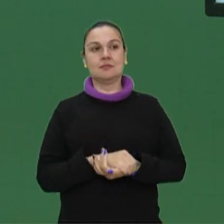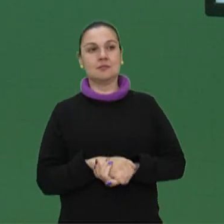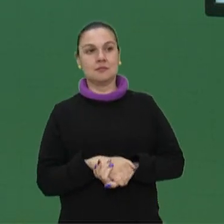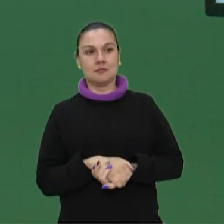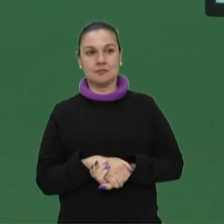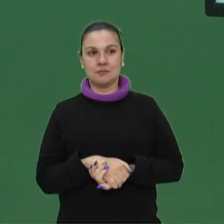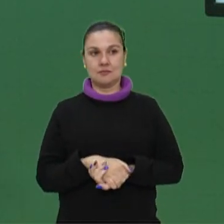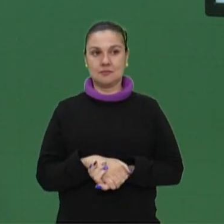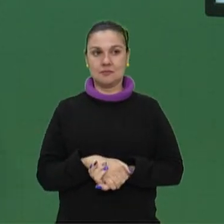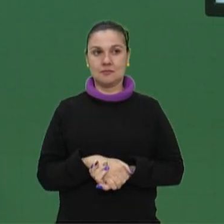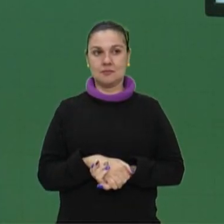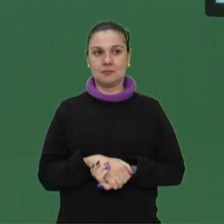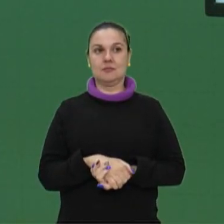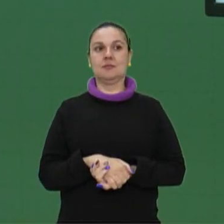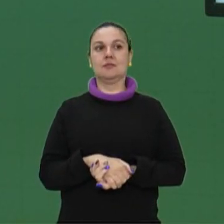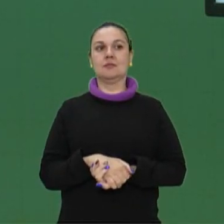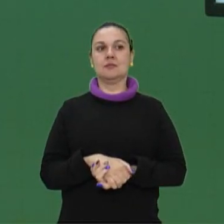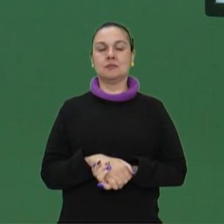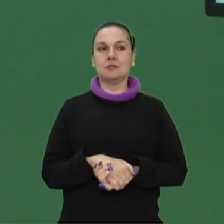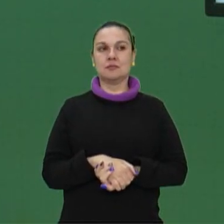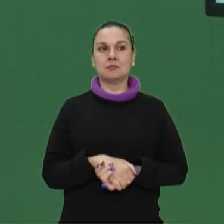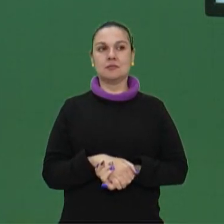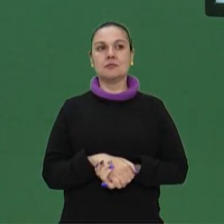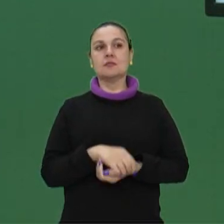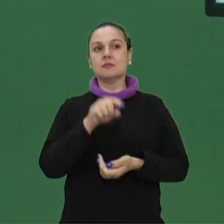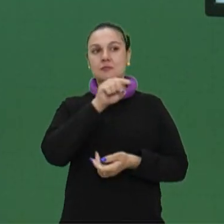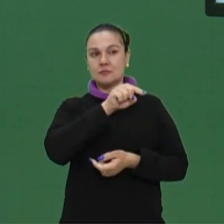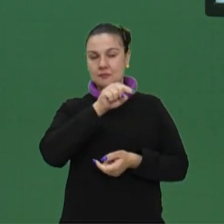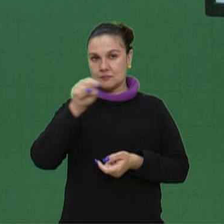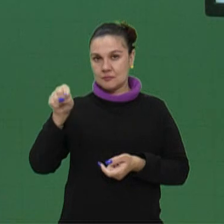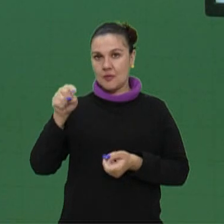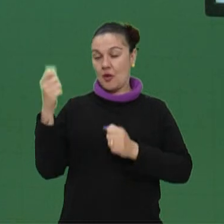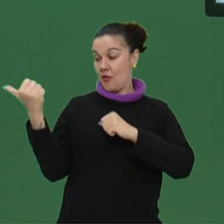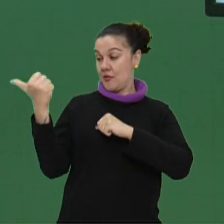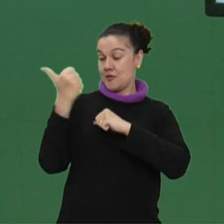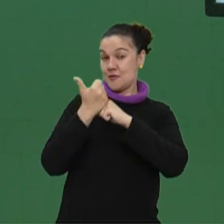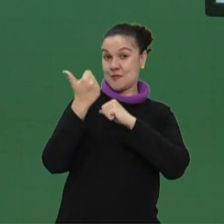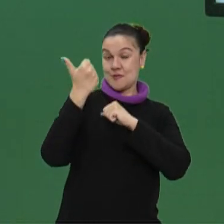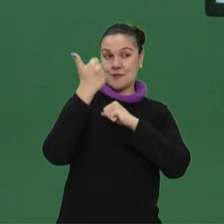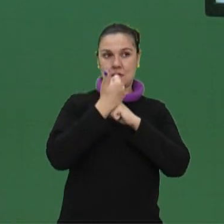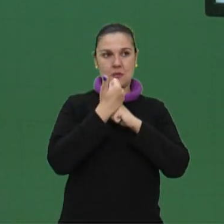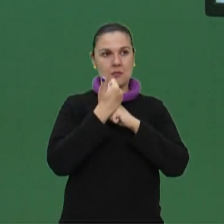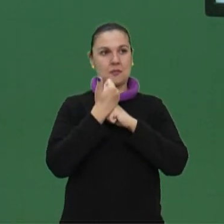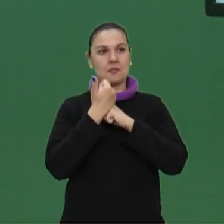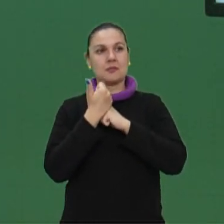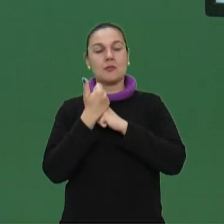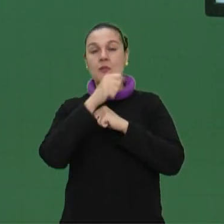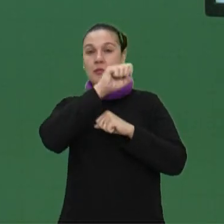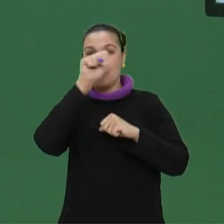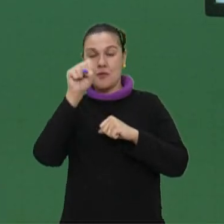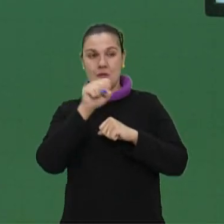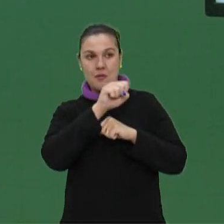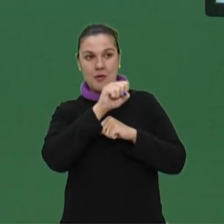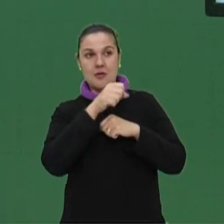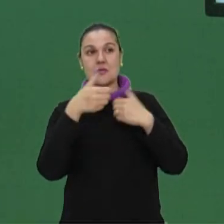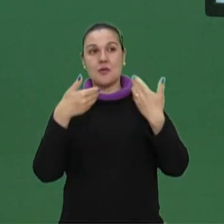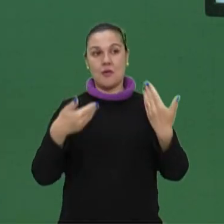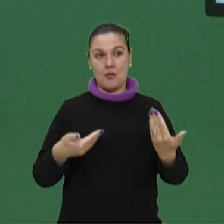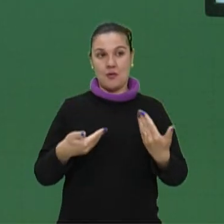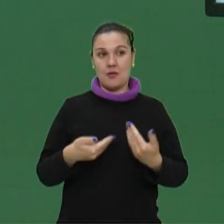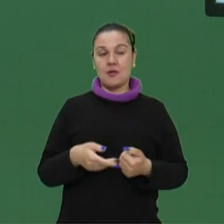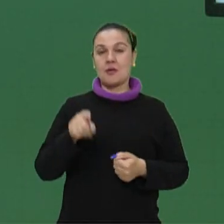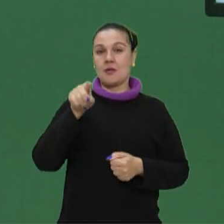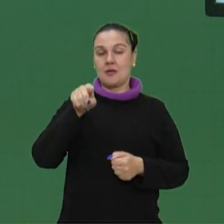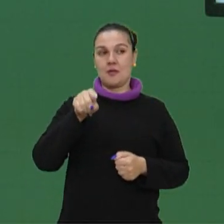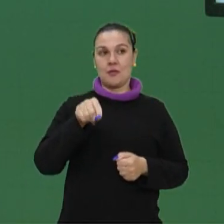mais o produto igual a zero, ok? E aí a gente vai substituir os valores, né? No lugar do S, o S que eu